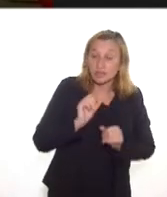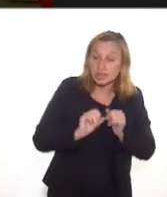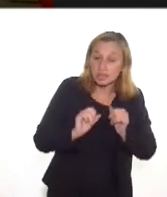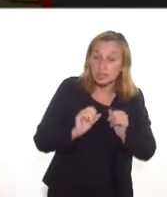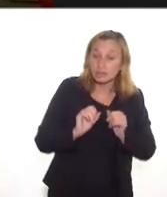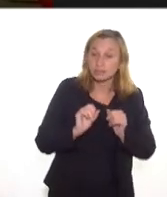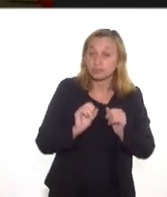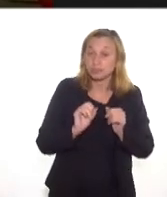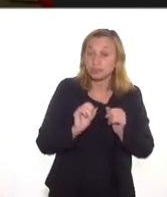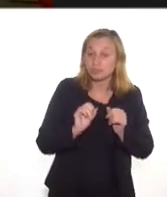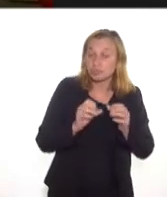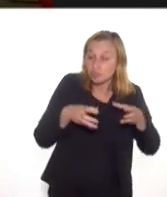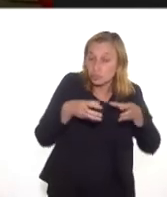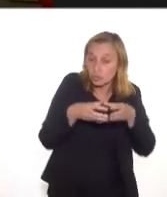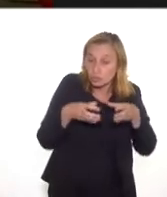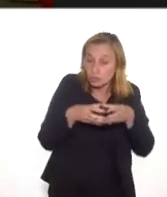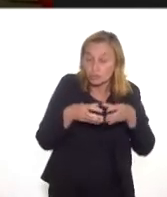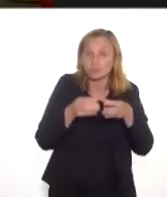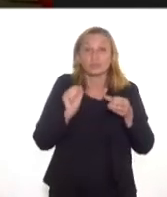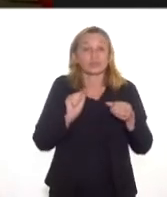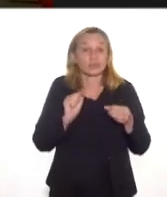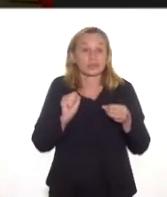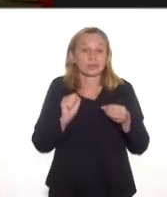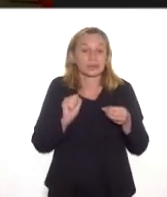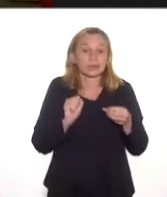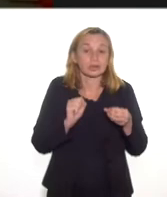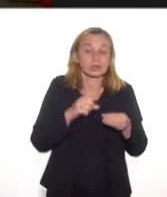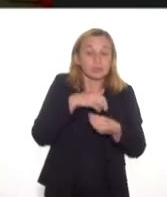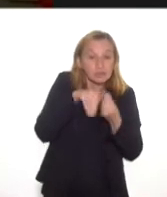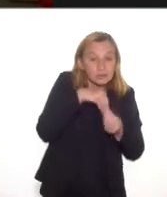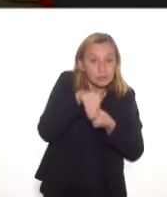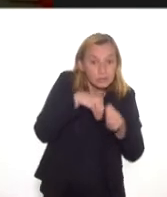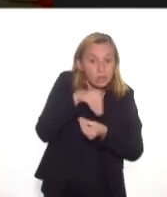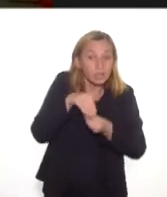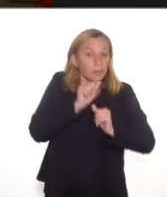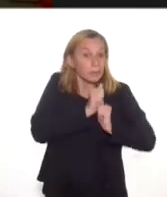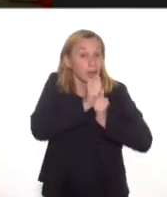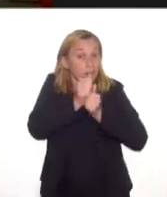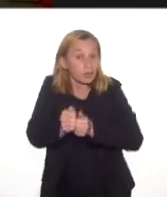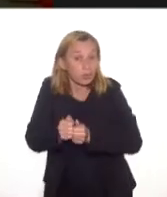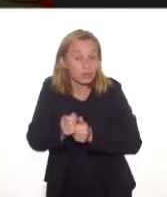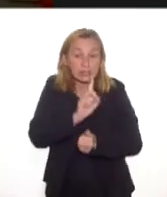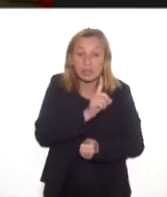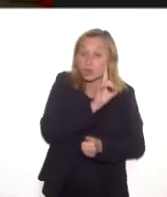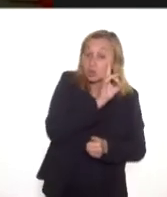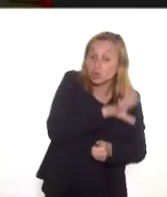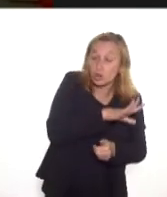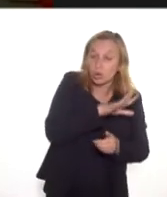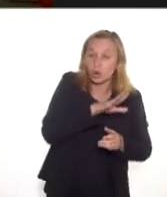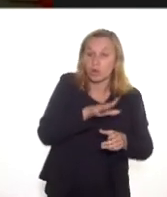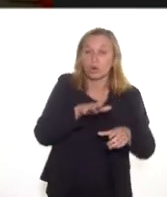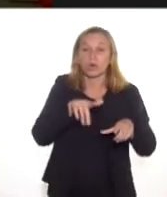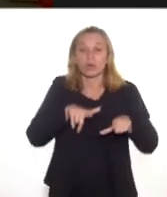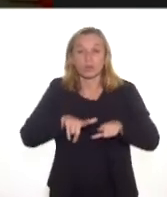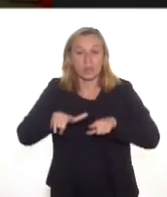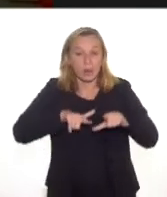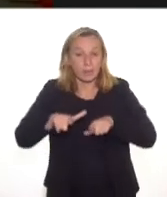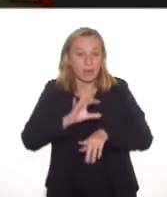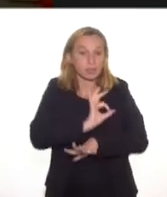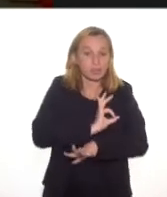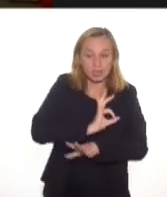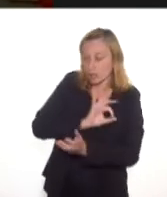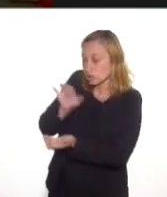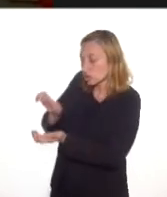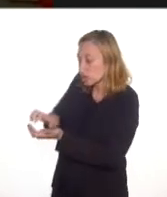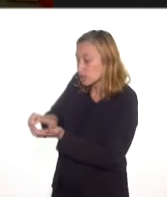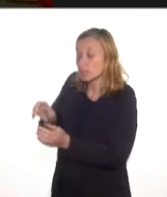uma espécie de comitê, de comissão mista para acompanhar não só a operação policial do